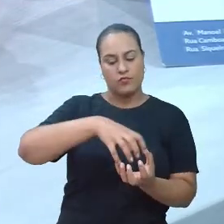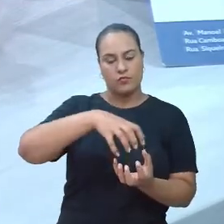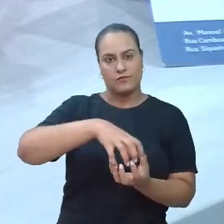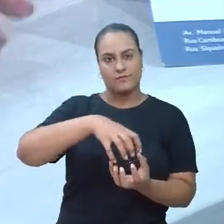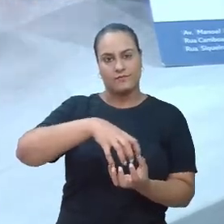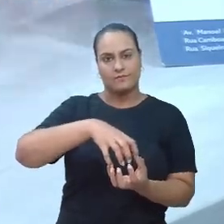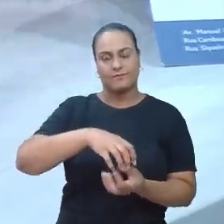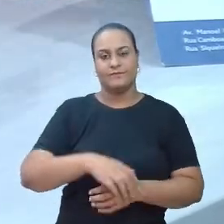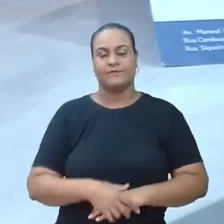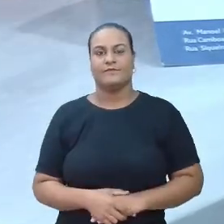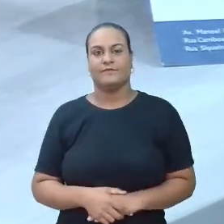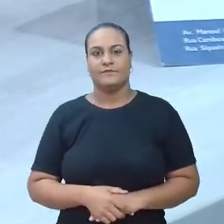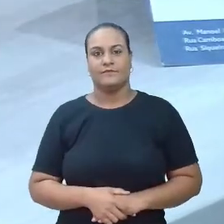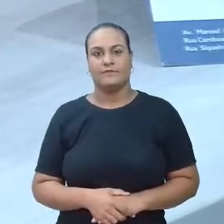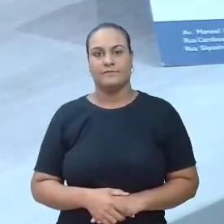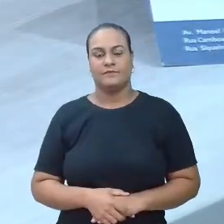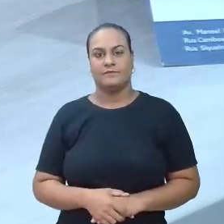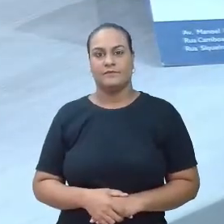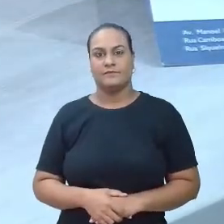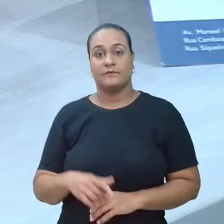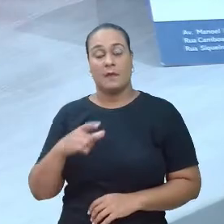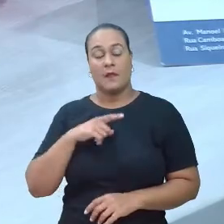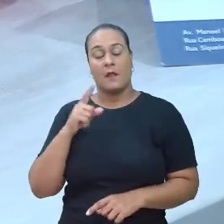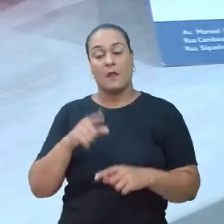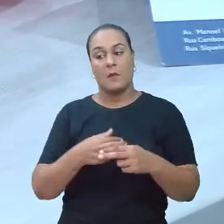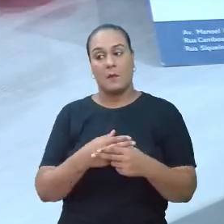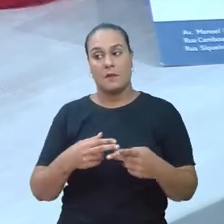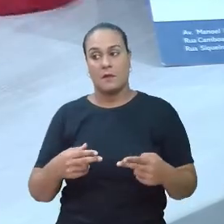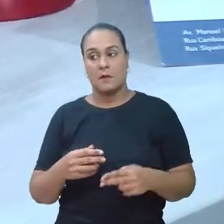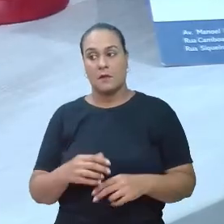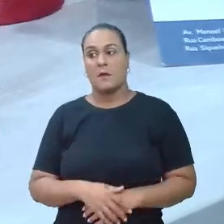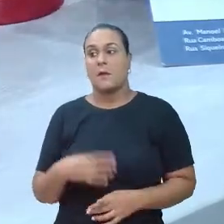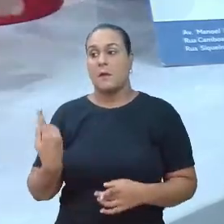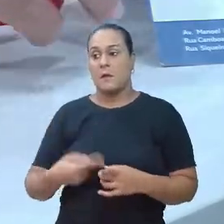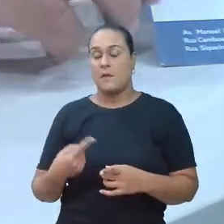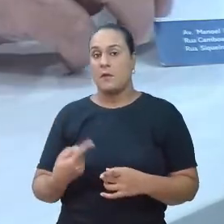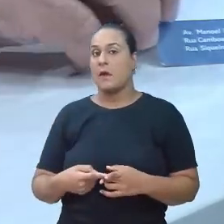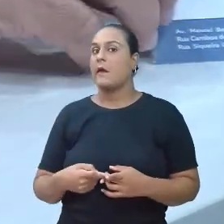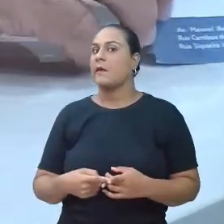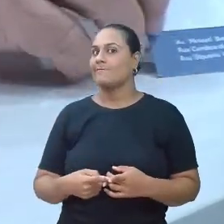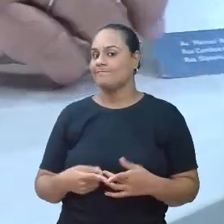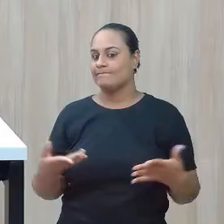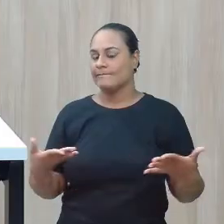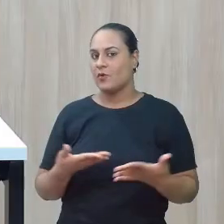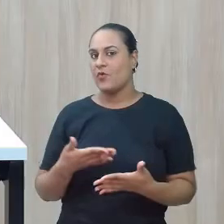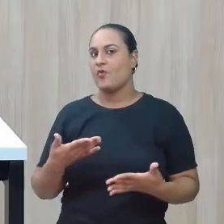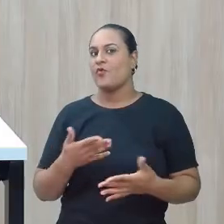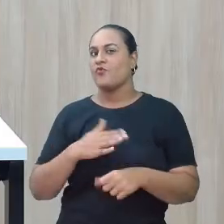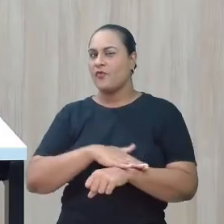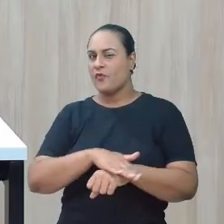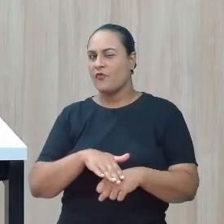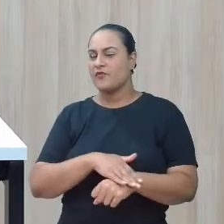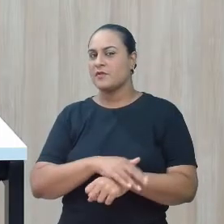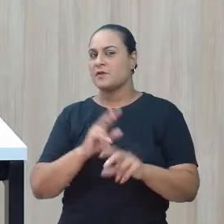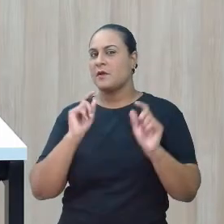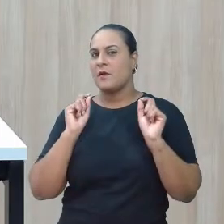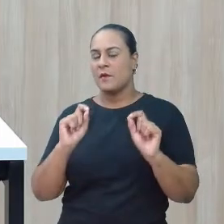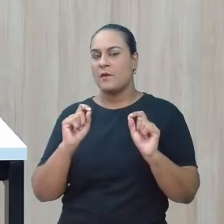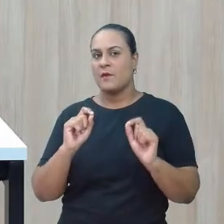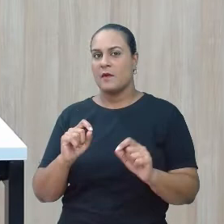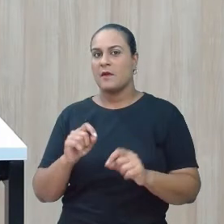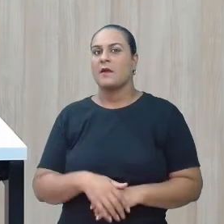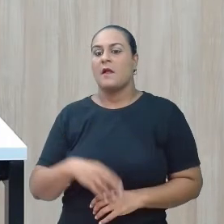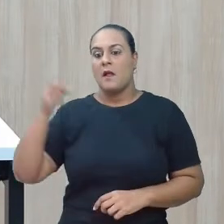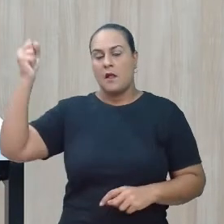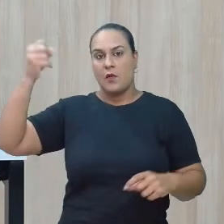direitinho, para a gente poder ter o material aqui, porque a gente vai conversar hoje a respeito de